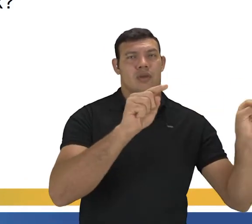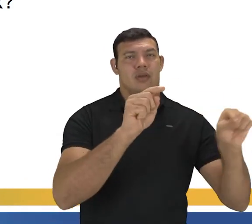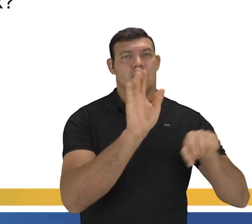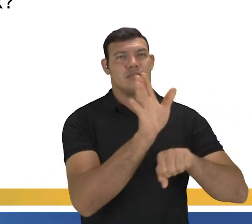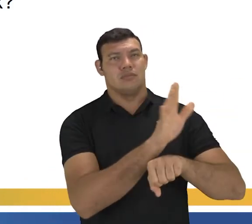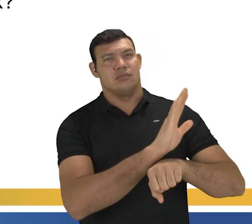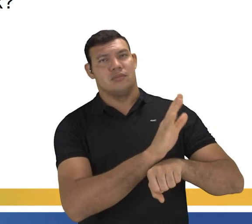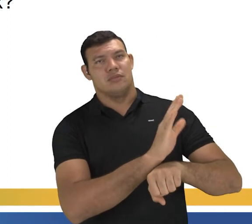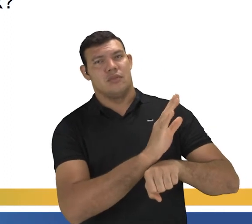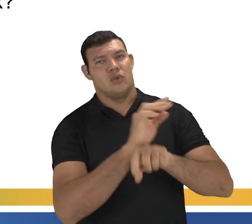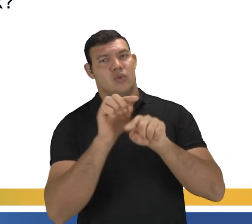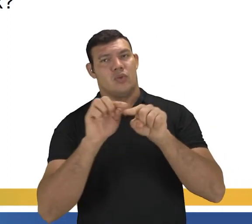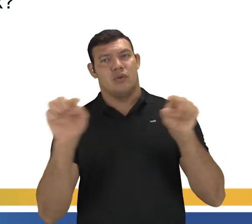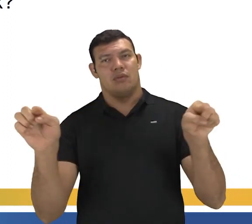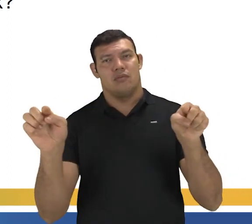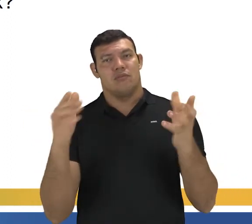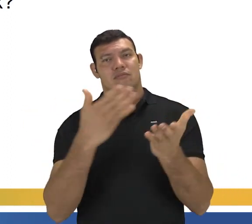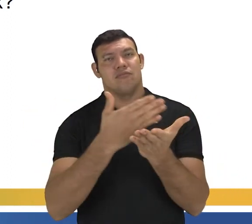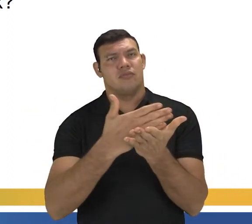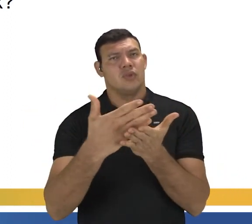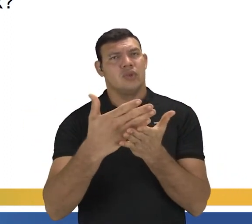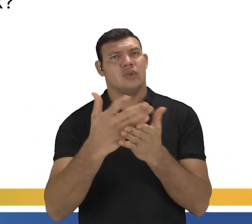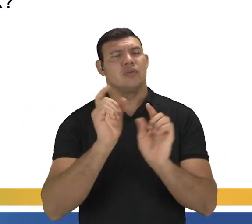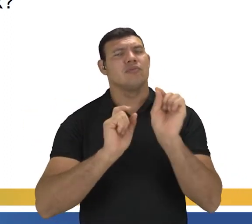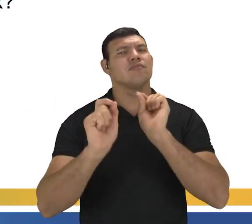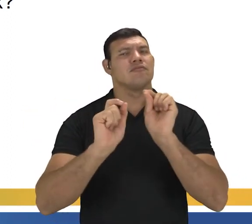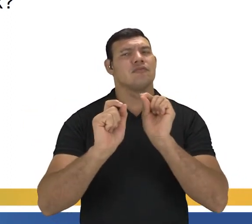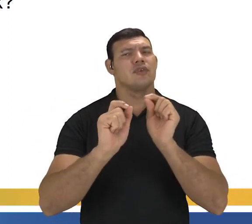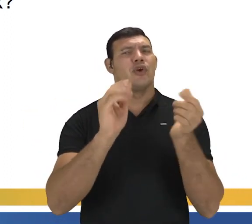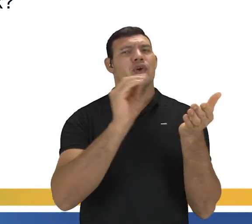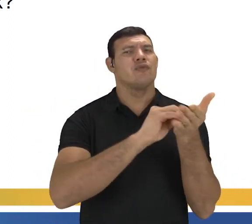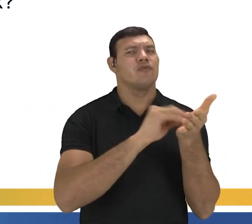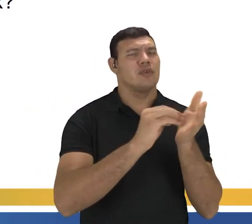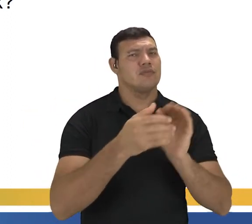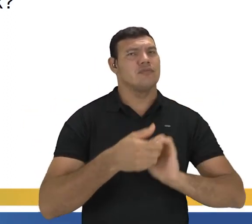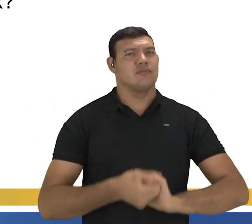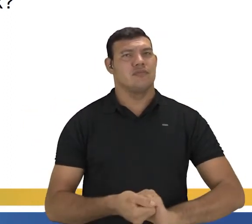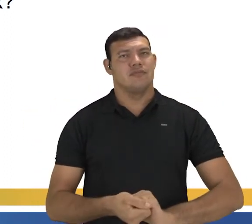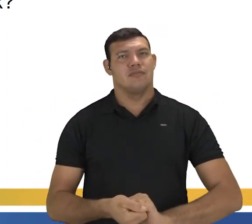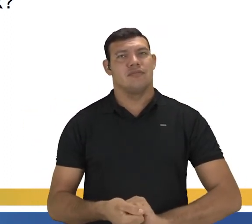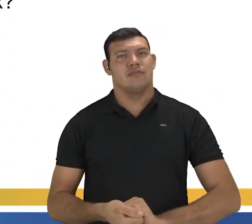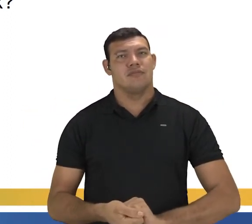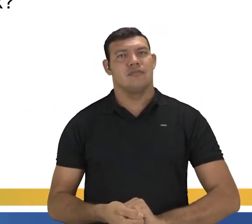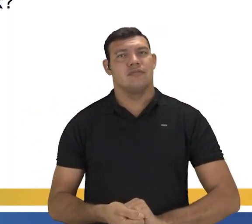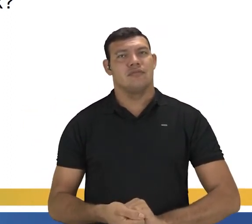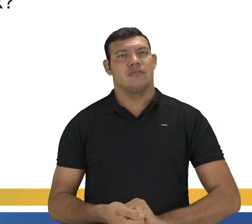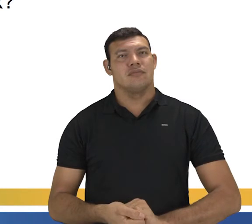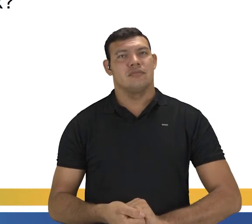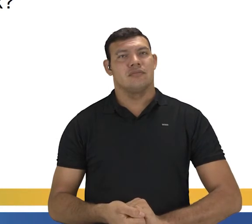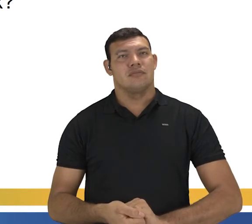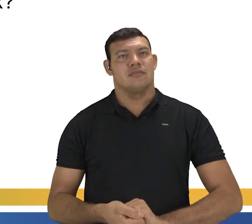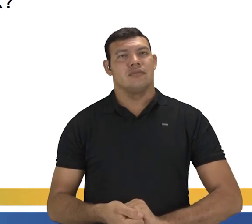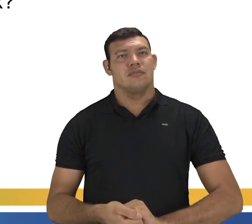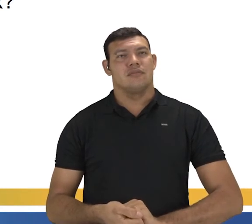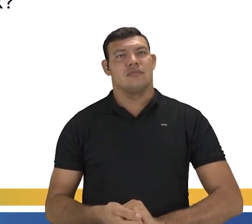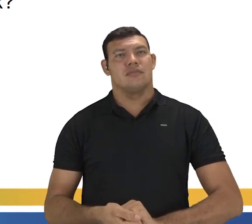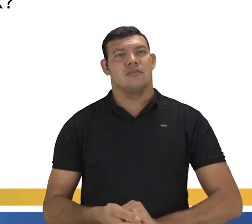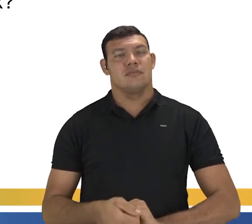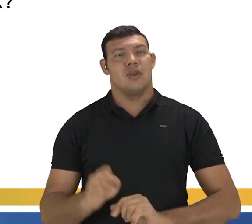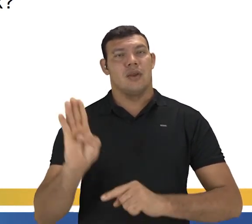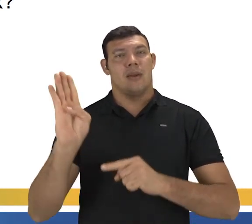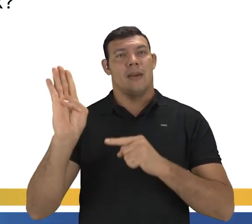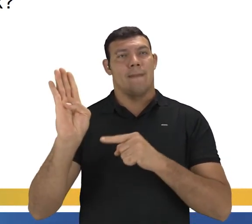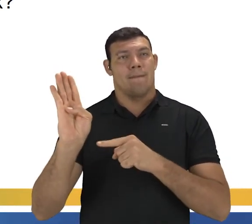direction cinema o filme começar quando ela chegou o cinema o larbi